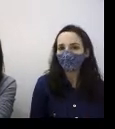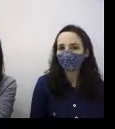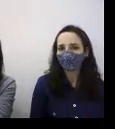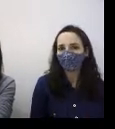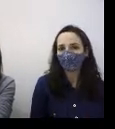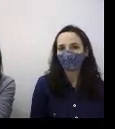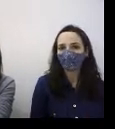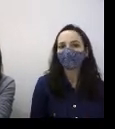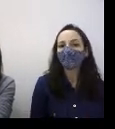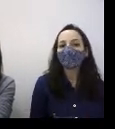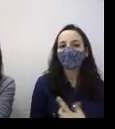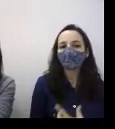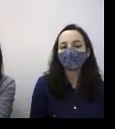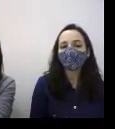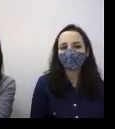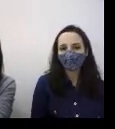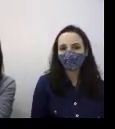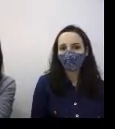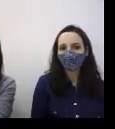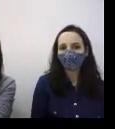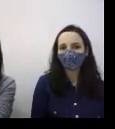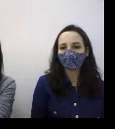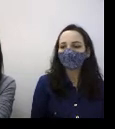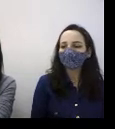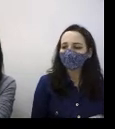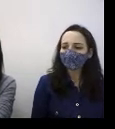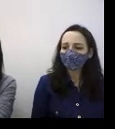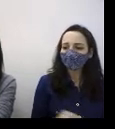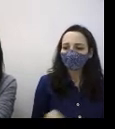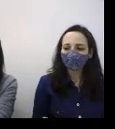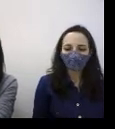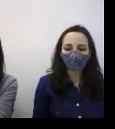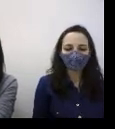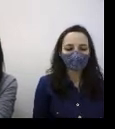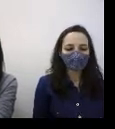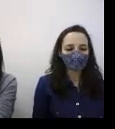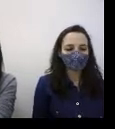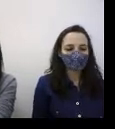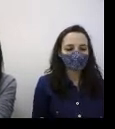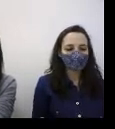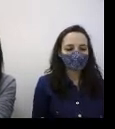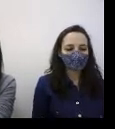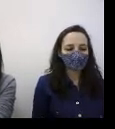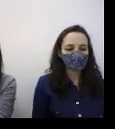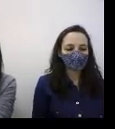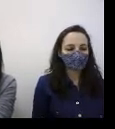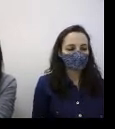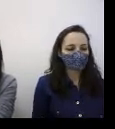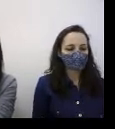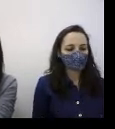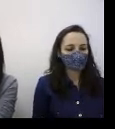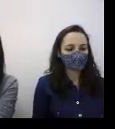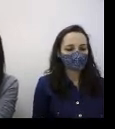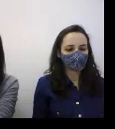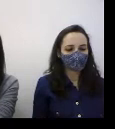muito importante aqui para nós e a gente precisa cuidar, né? É verdade. E existe uma questão